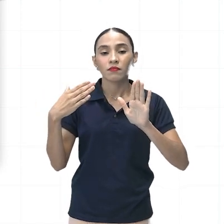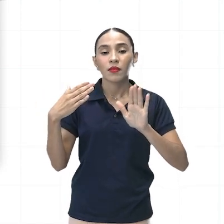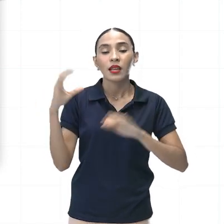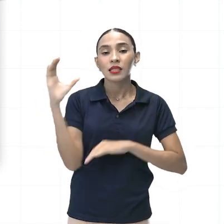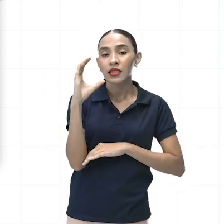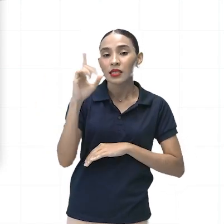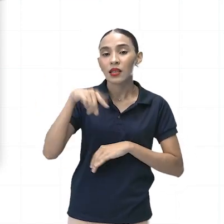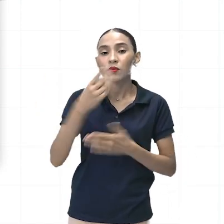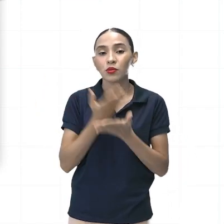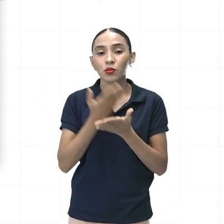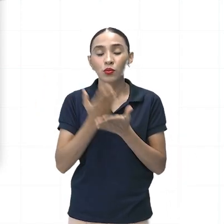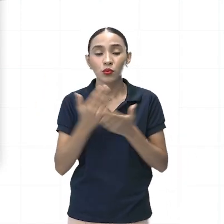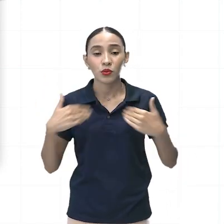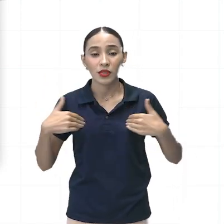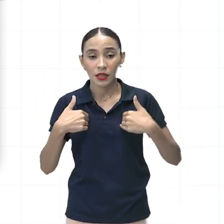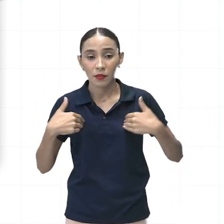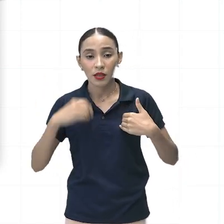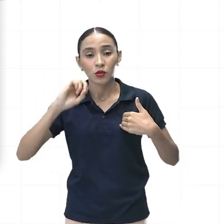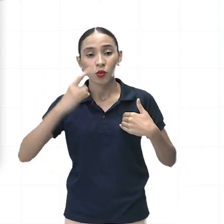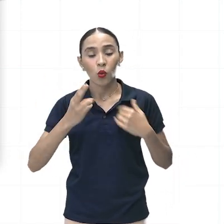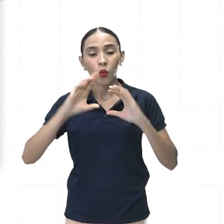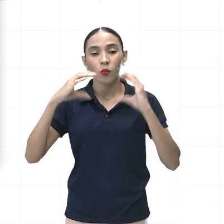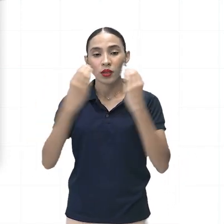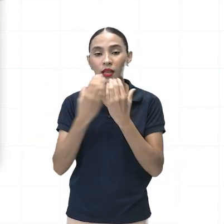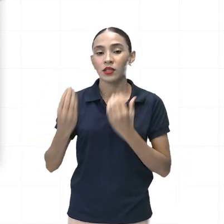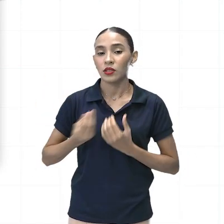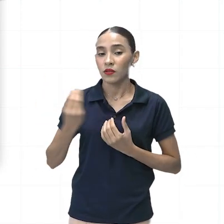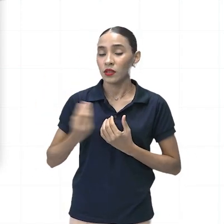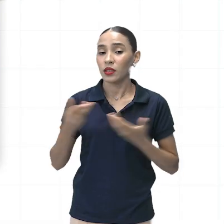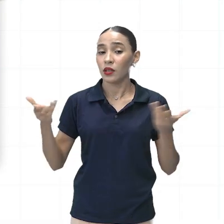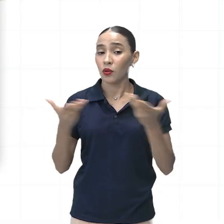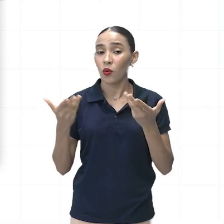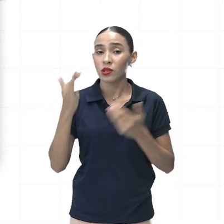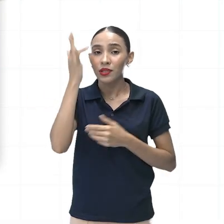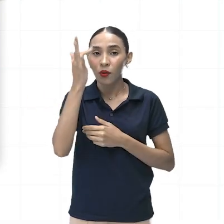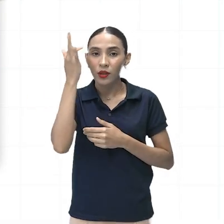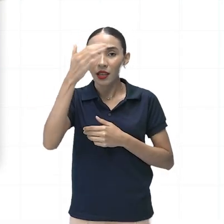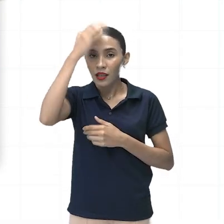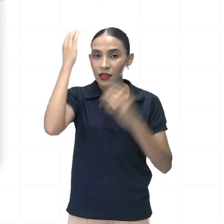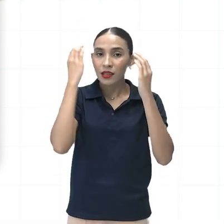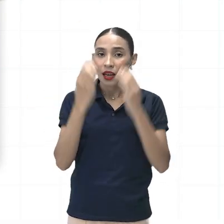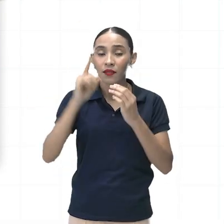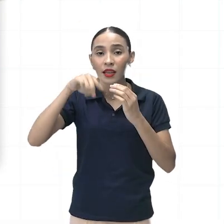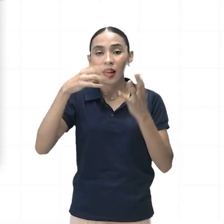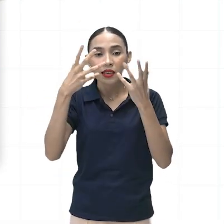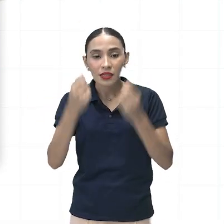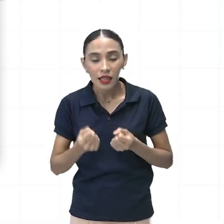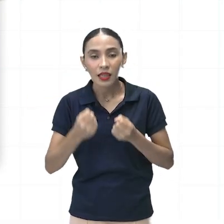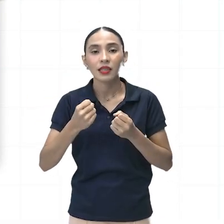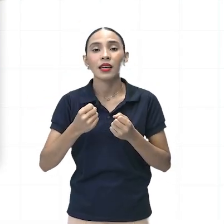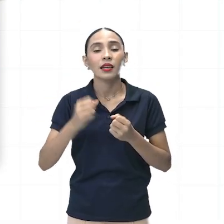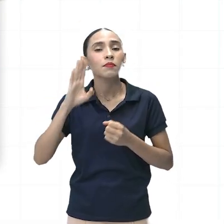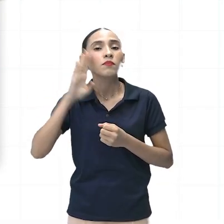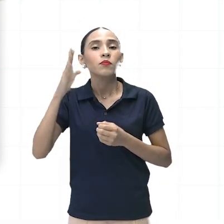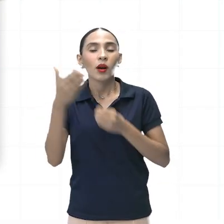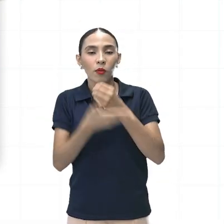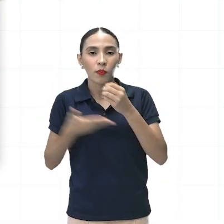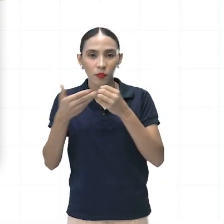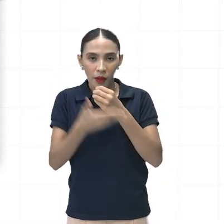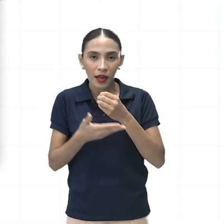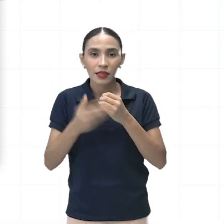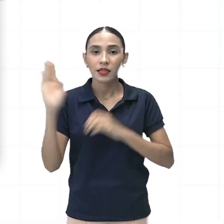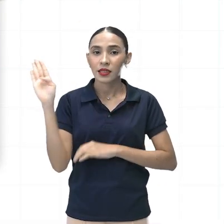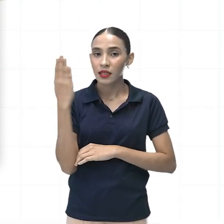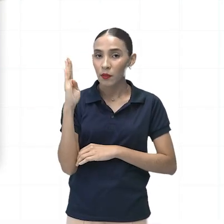biologia, que é o estudo dos seres vivos. E hoje a sua teoria é amplamente aceita e se tornou um dos pilares da biologia